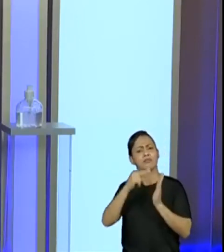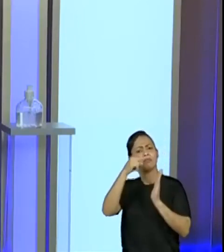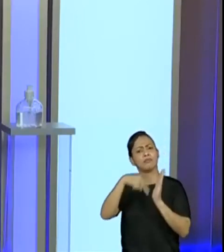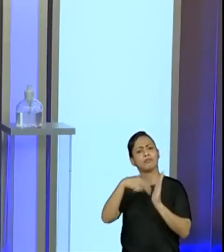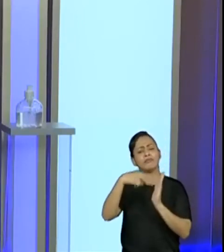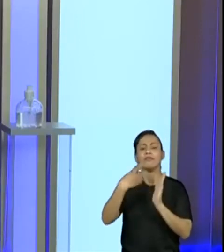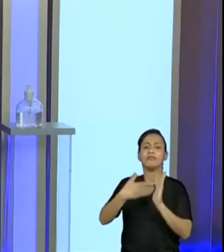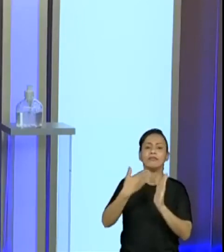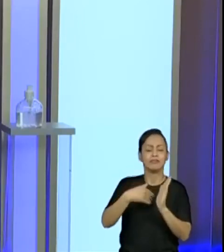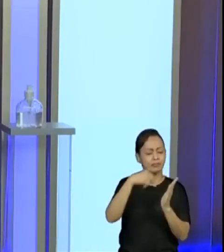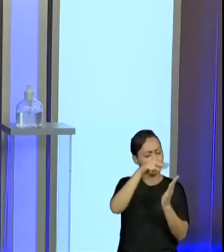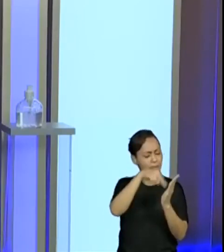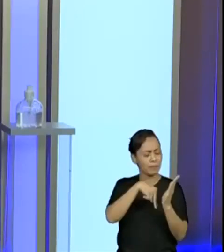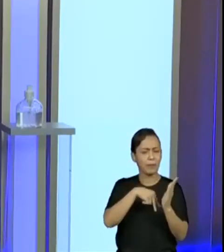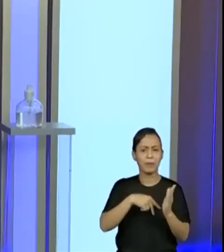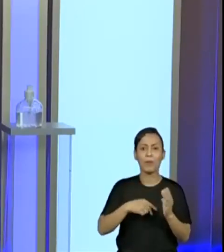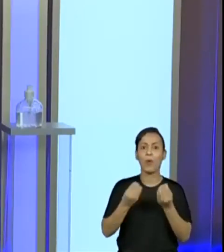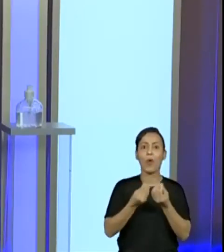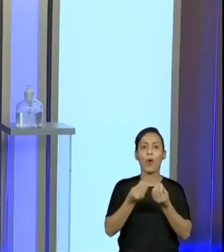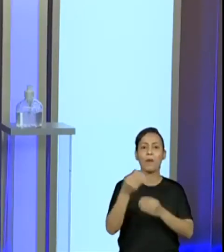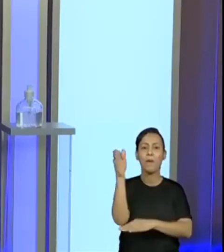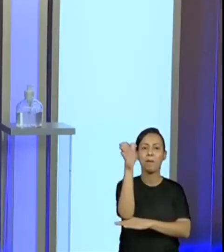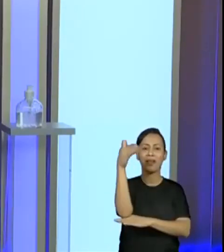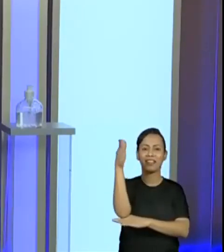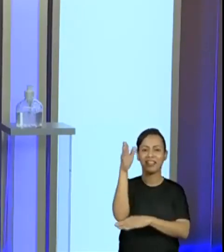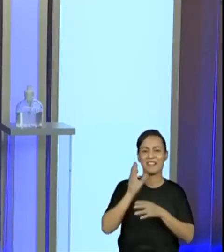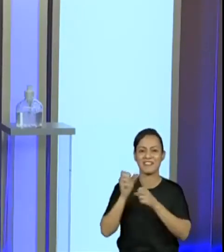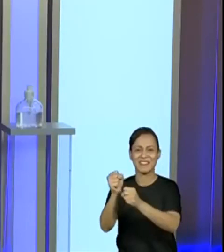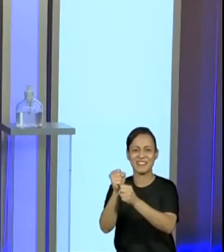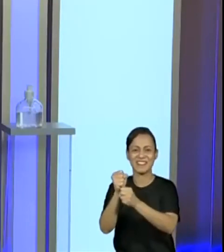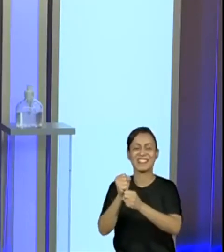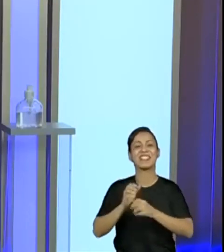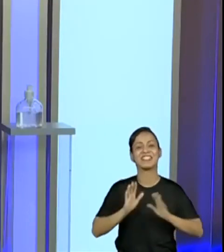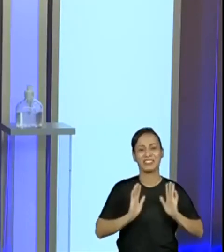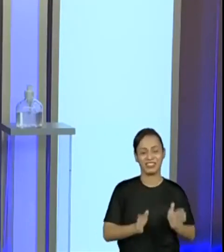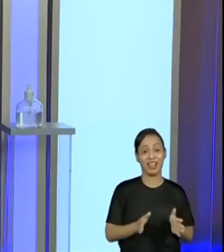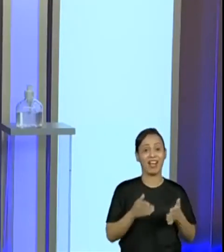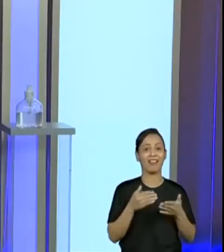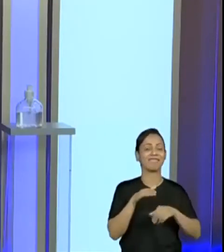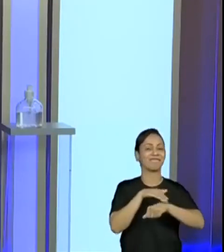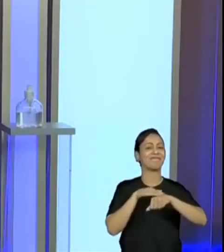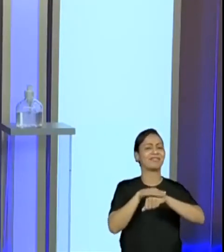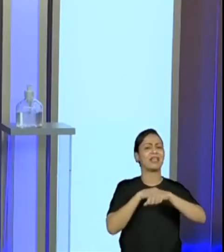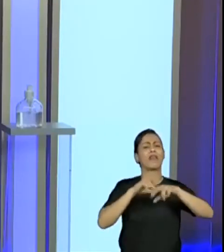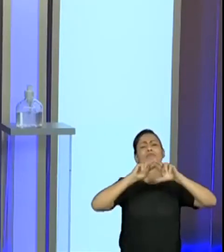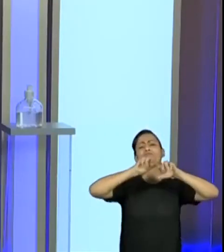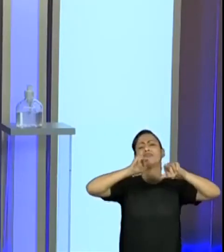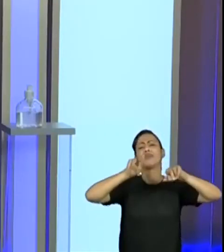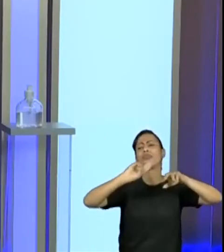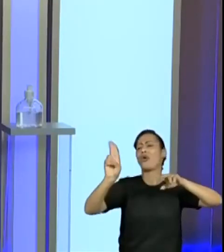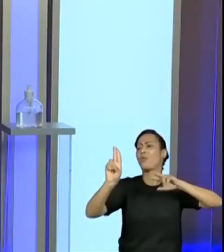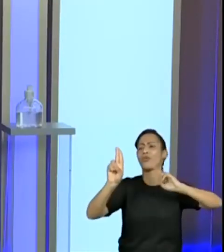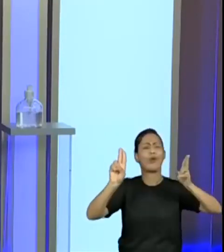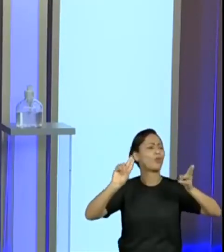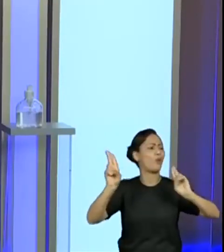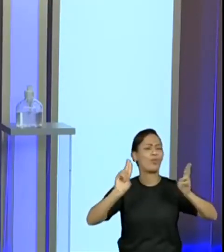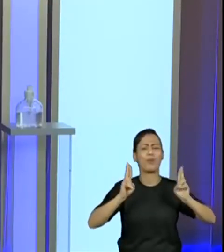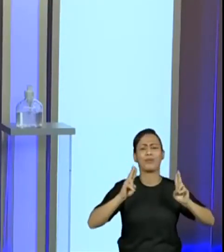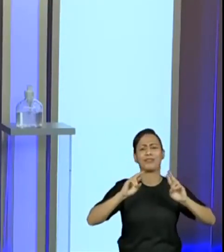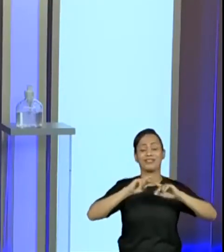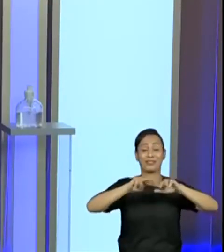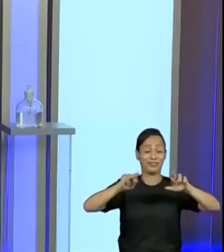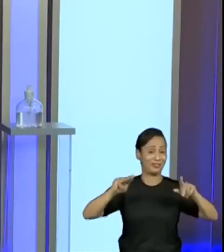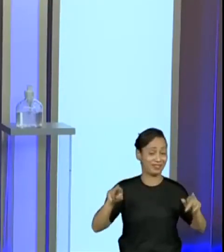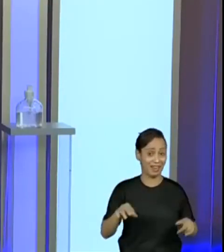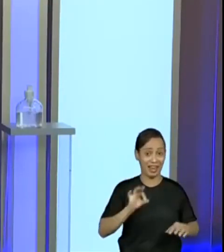conversando sobre o pique-bandeira e vocês já viram que a gente tem aí muitos nomes, porque a gente está falando dessa cultura popular que